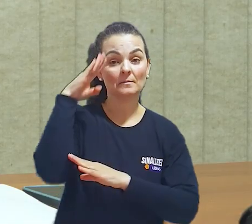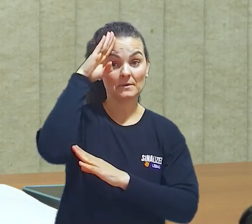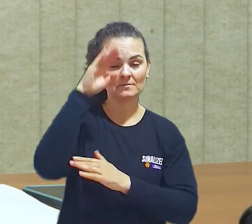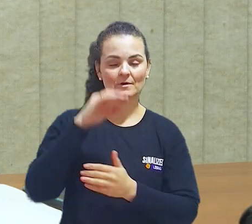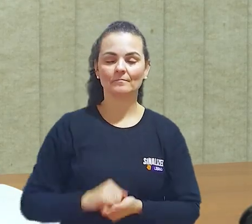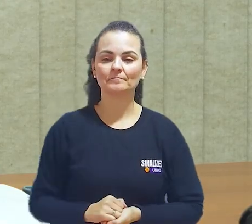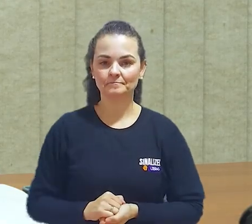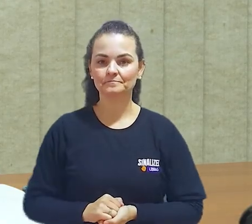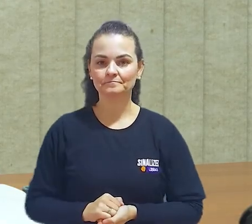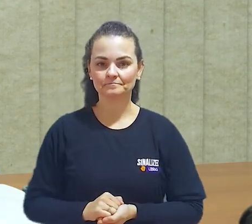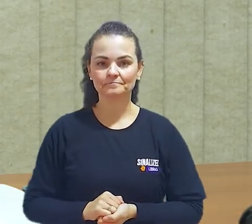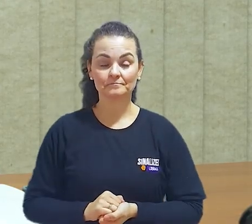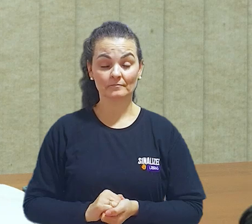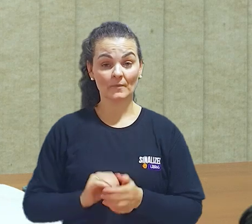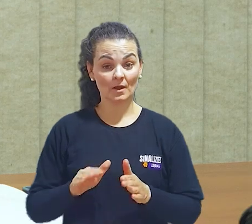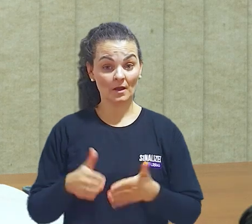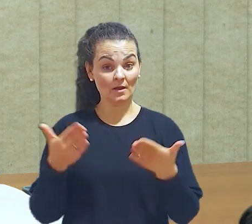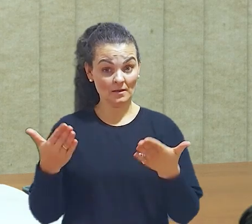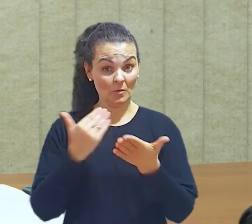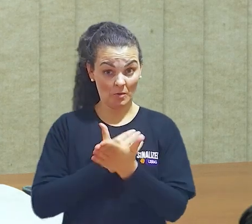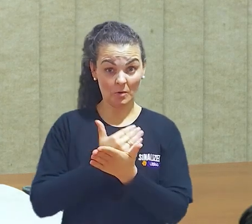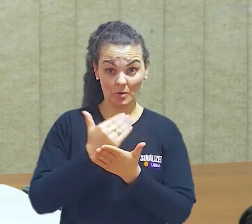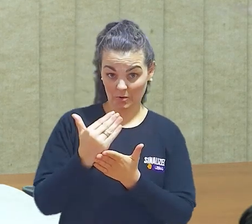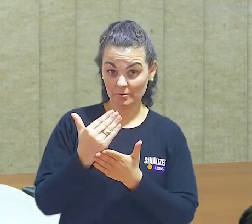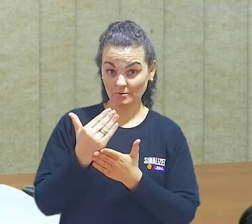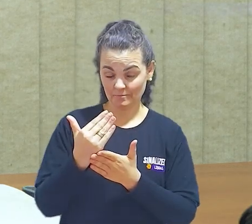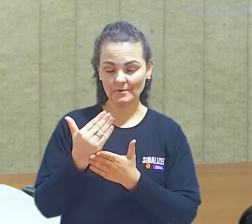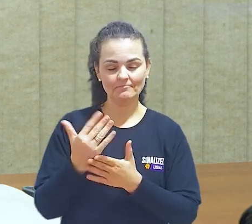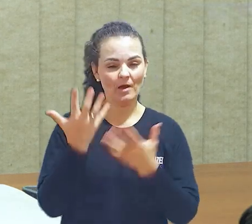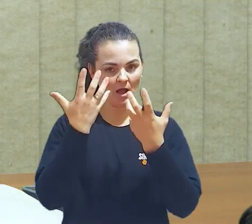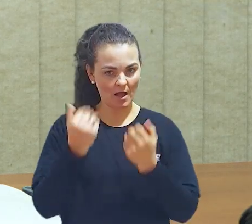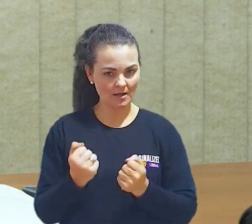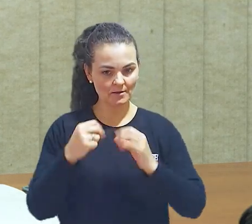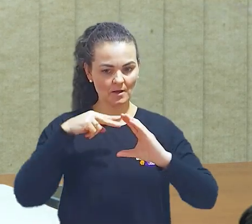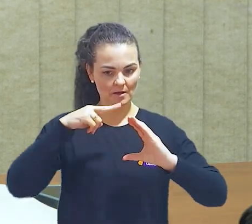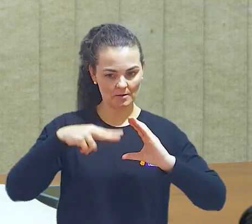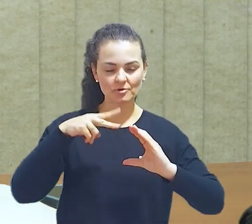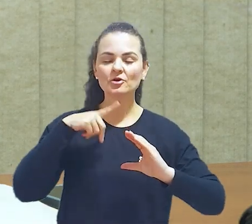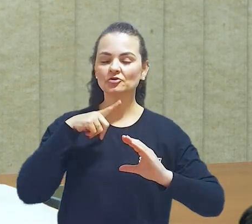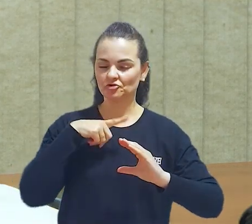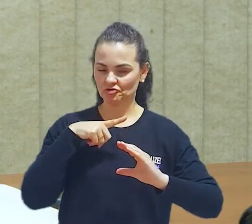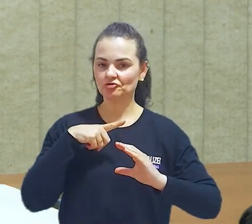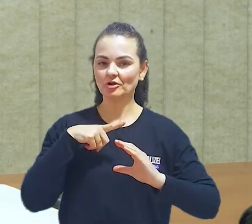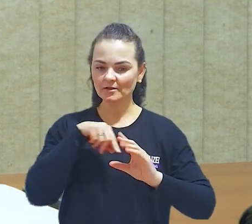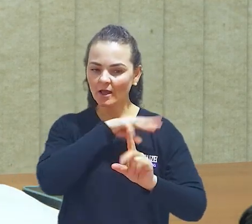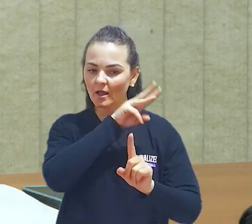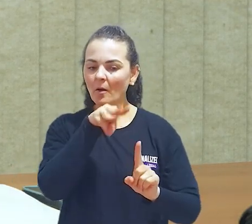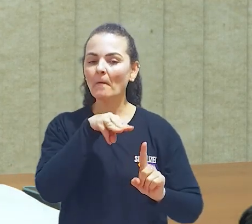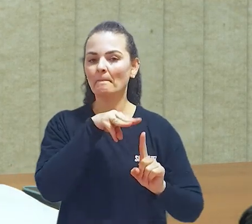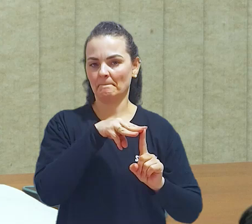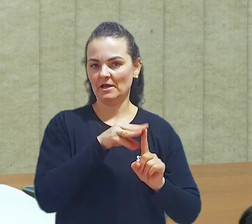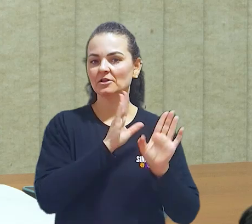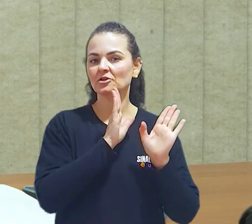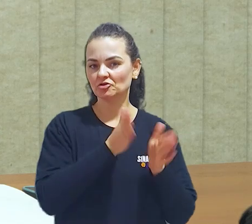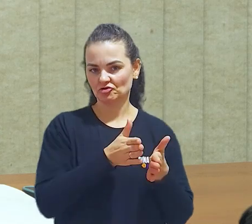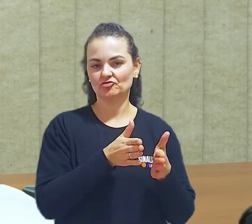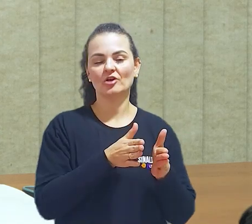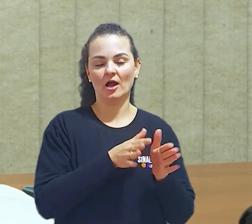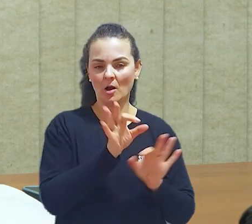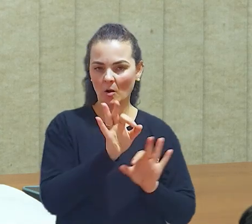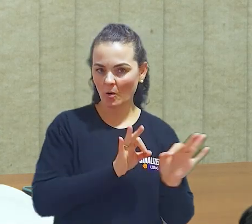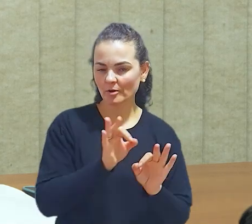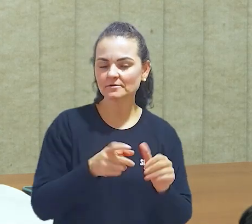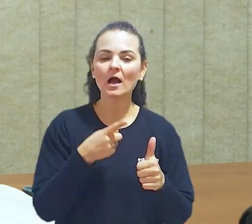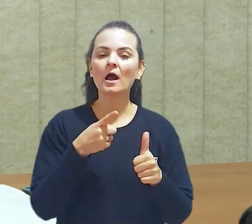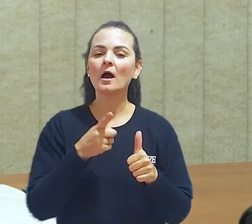Bom, ao assumir a presidência da Câmara, nós temos algumas metas ali já pré-definidas, né? Uma